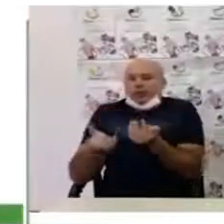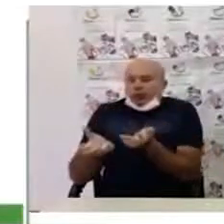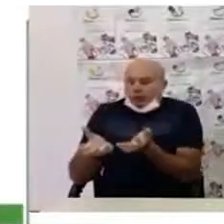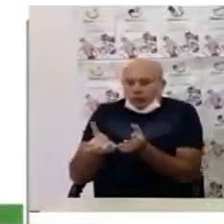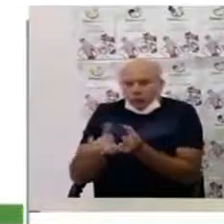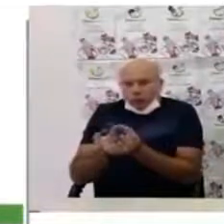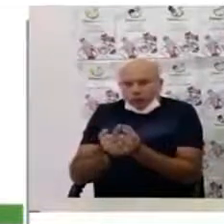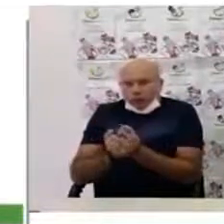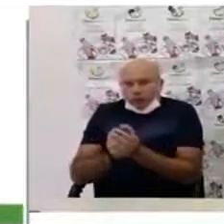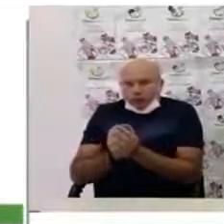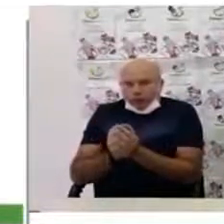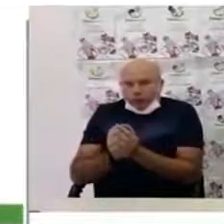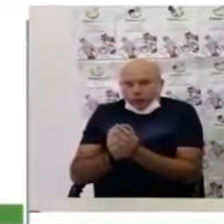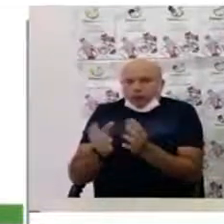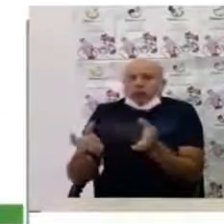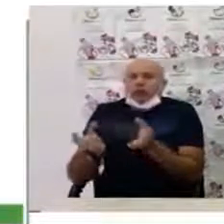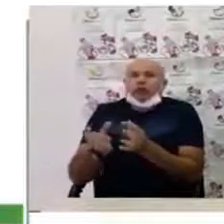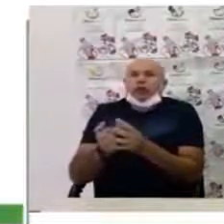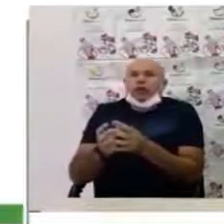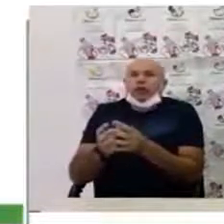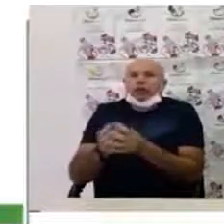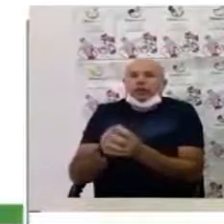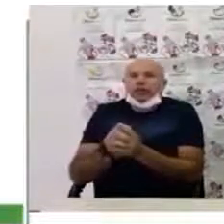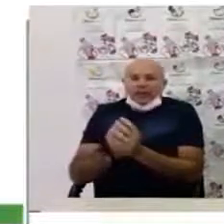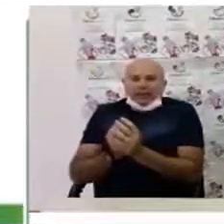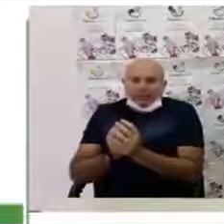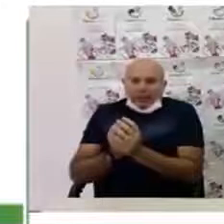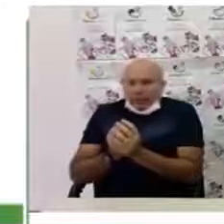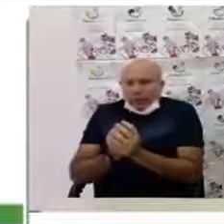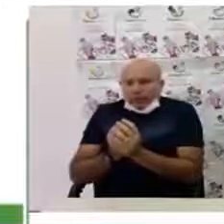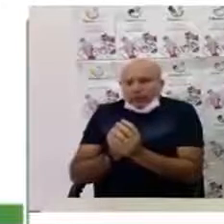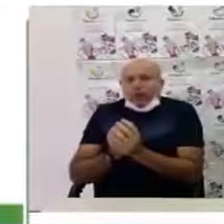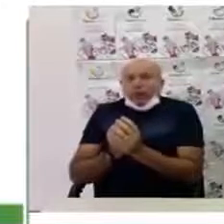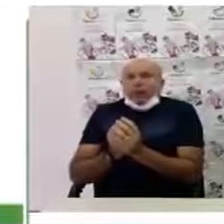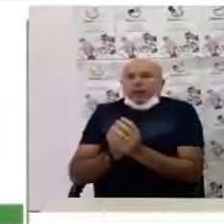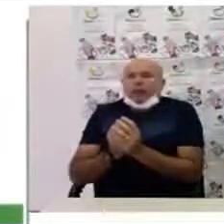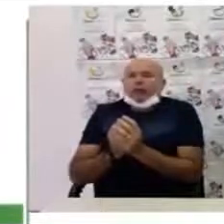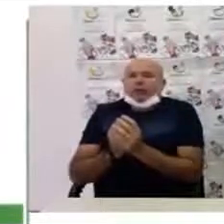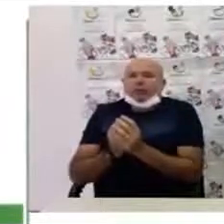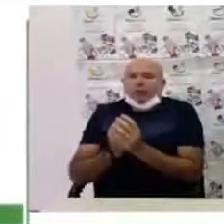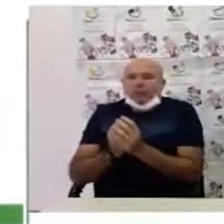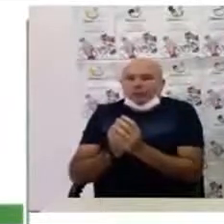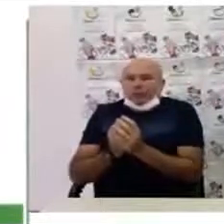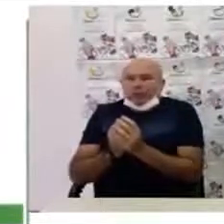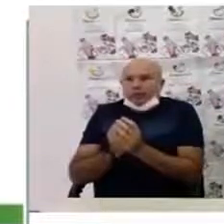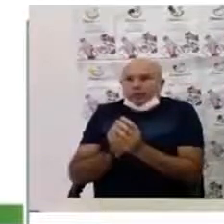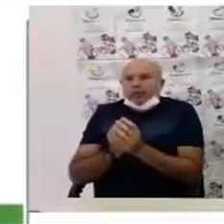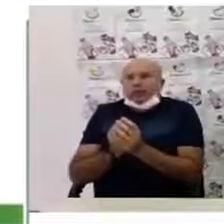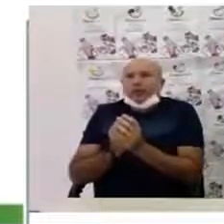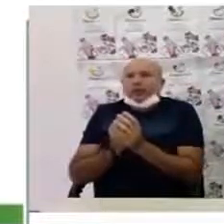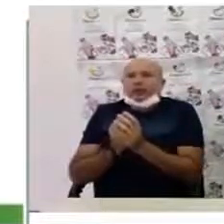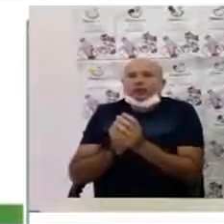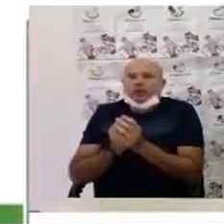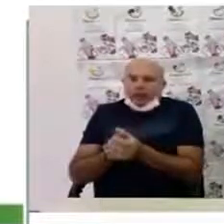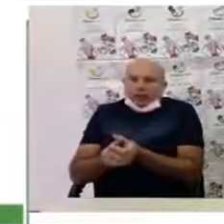tivesse um núcleo de um átomo, do tamanho de uma bola de tênis aqui na minha mão, o elétron mais próximo desse núcleo estaria